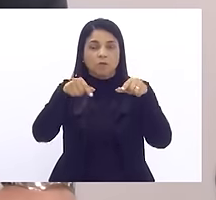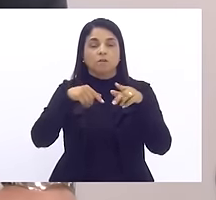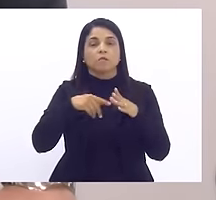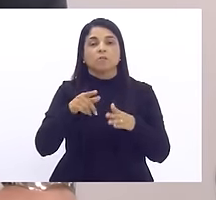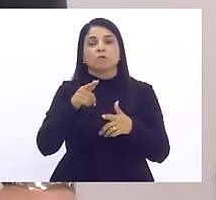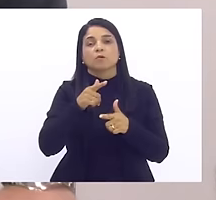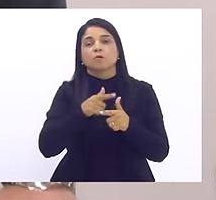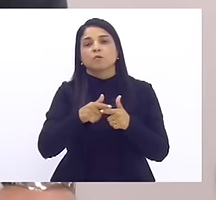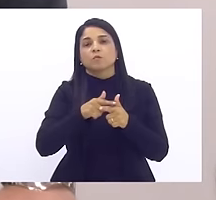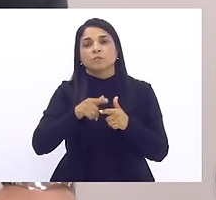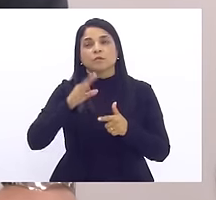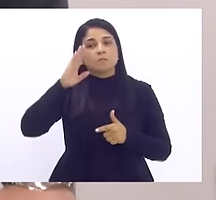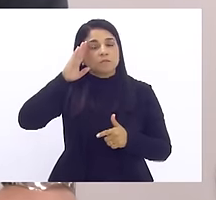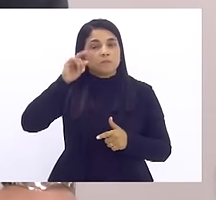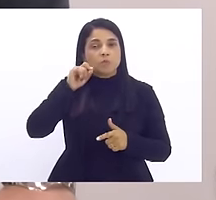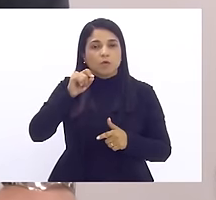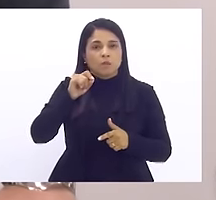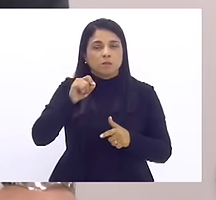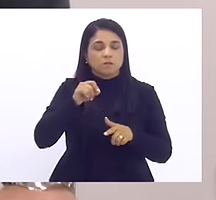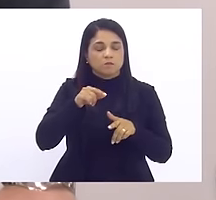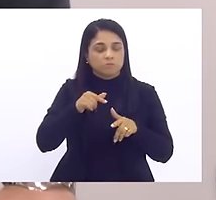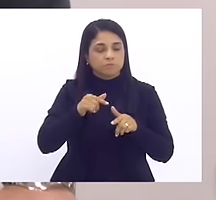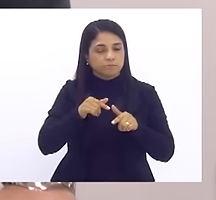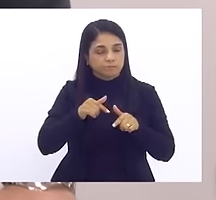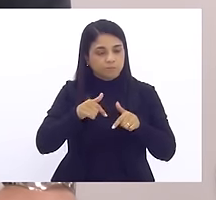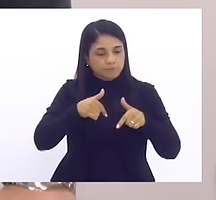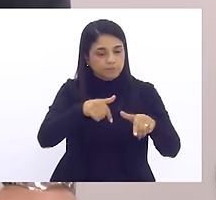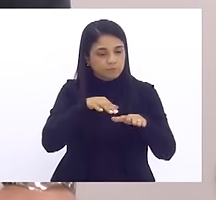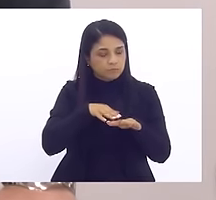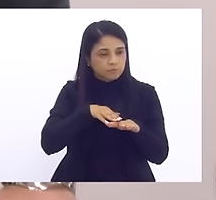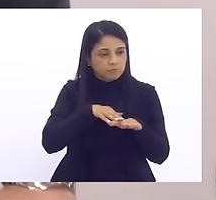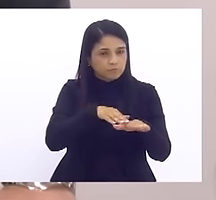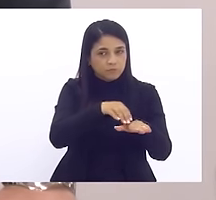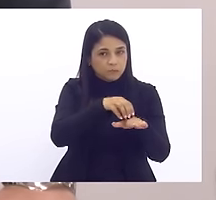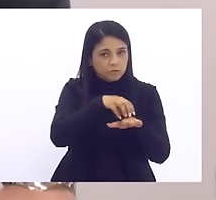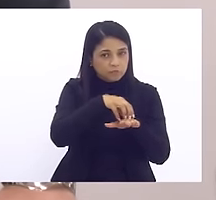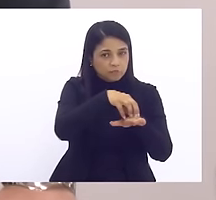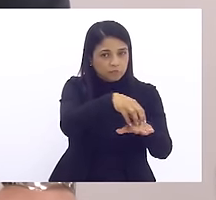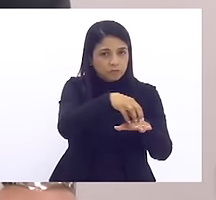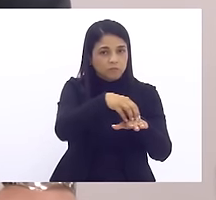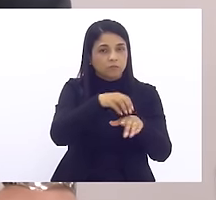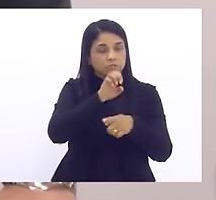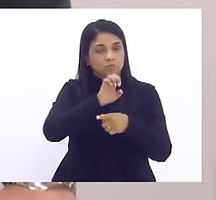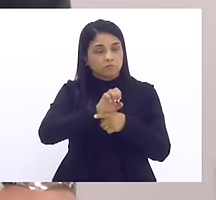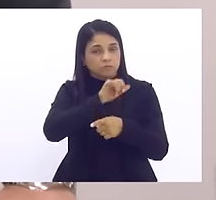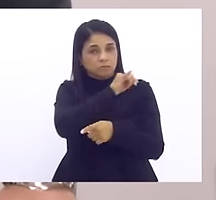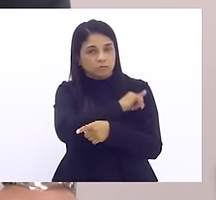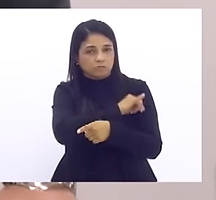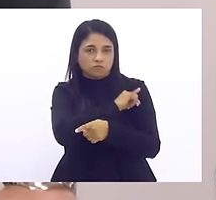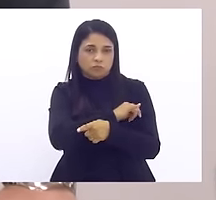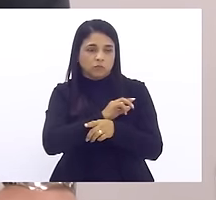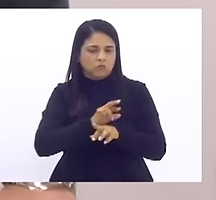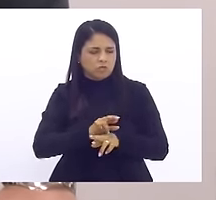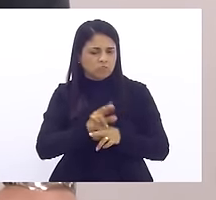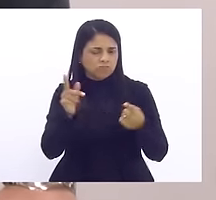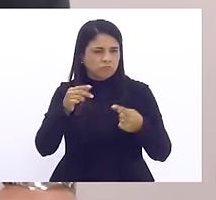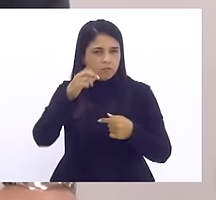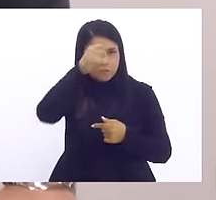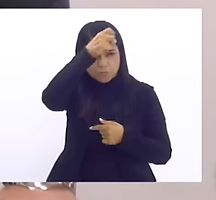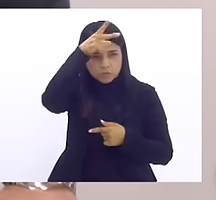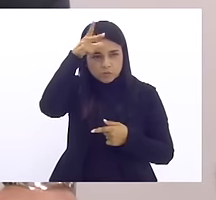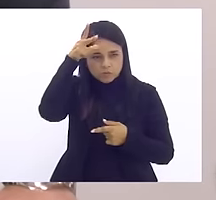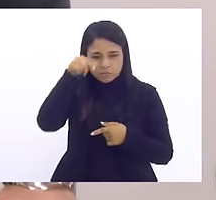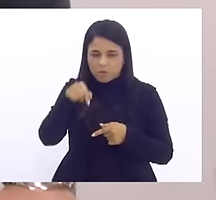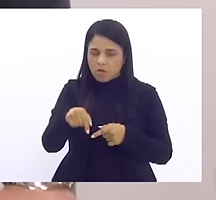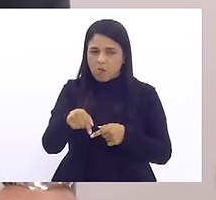questão seguinte é que tem uma atribuição de trânsito que é de competência estadual e não me parece ser de competência Municipal verificar a